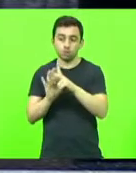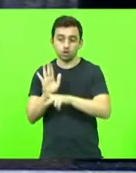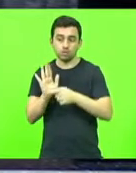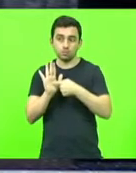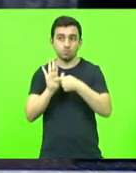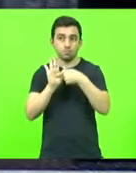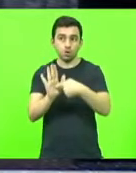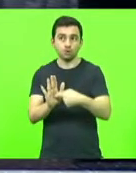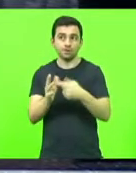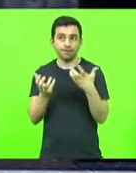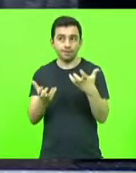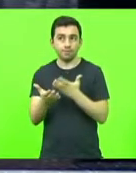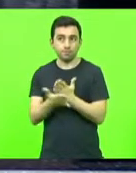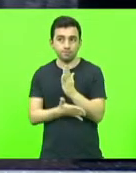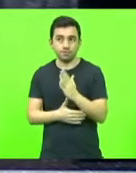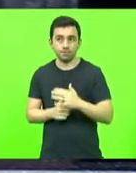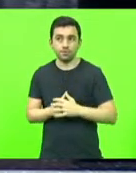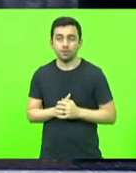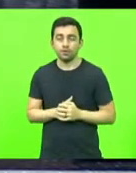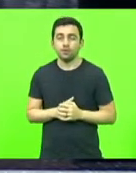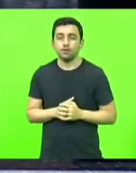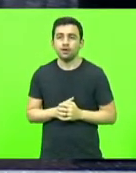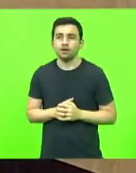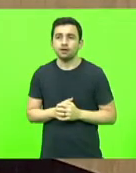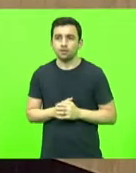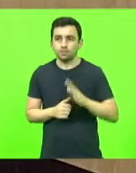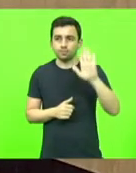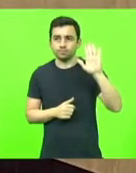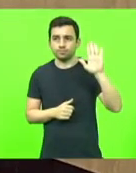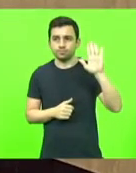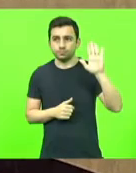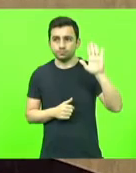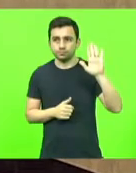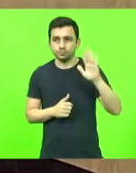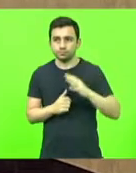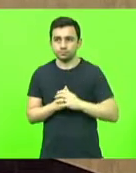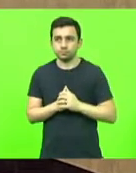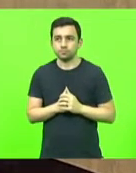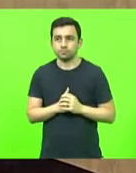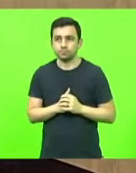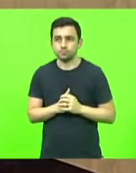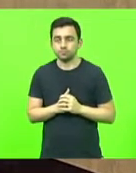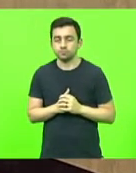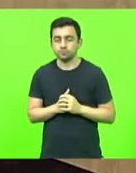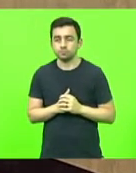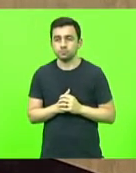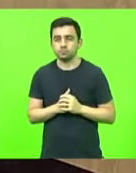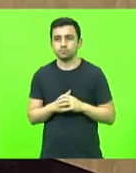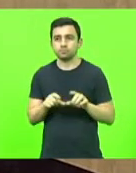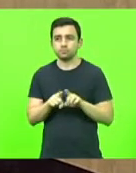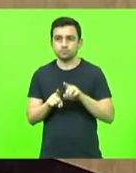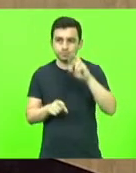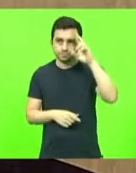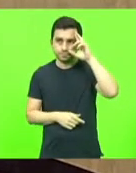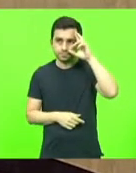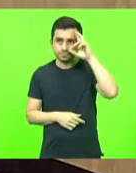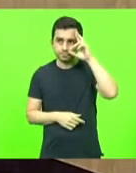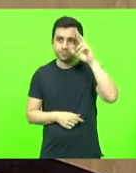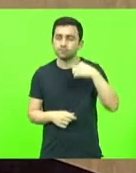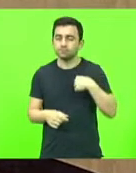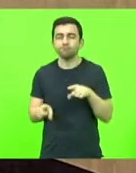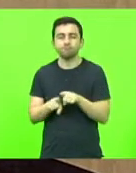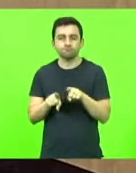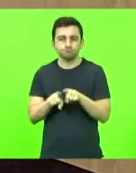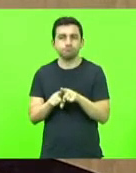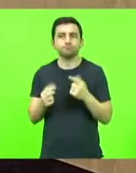logo aprová-lo. Obrigado. Estão de ordem, presidente. Sejam todos bem-vindos. Pois não, o deputado Ricardo Alves. Da mesma forma,